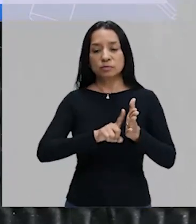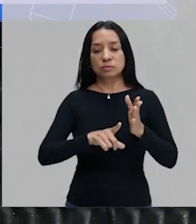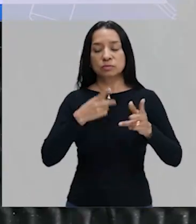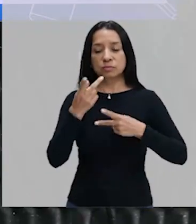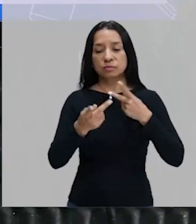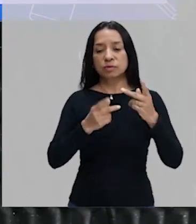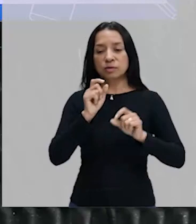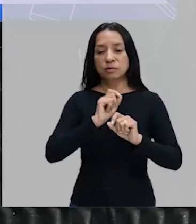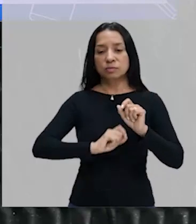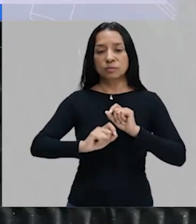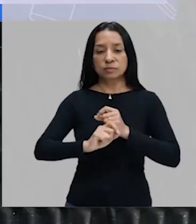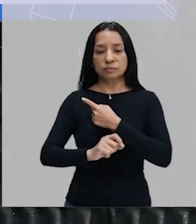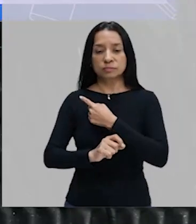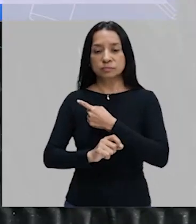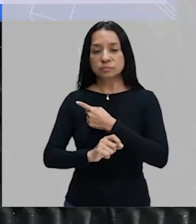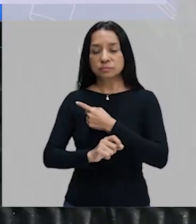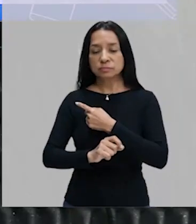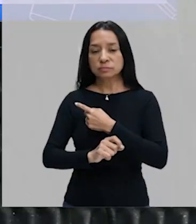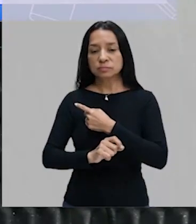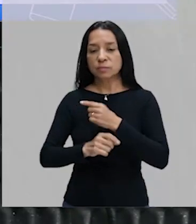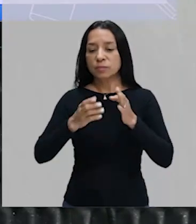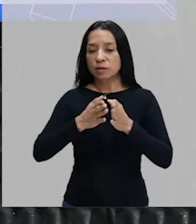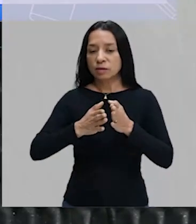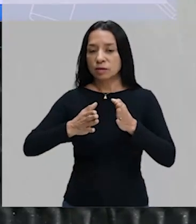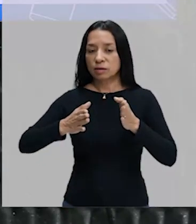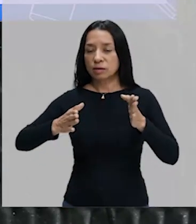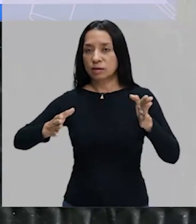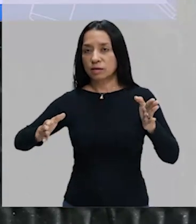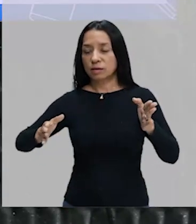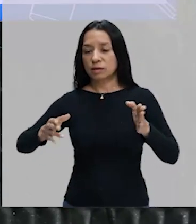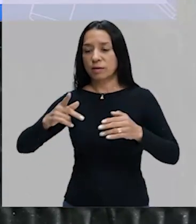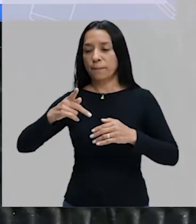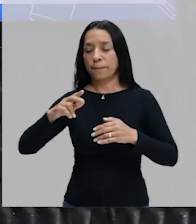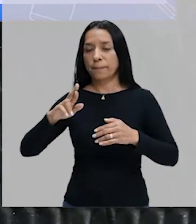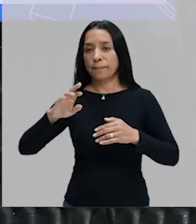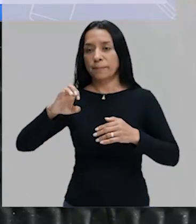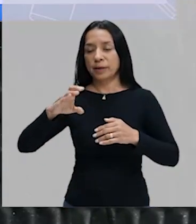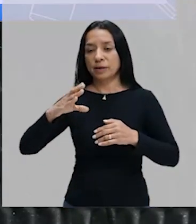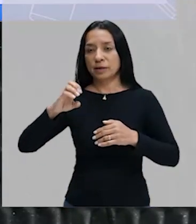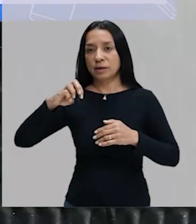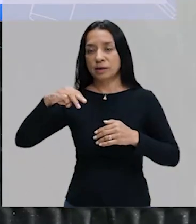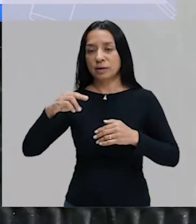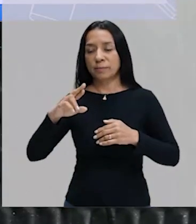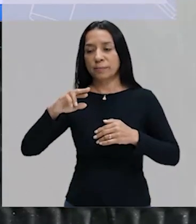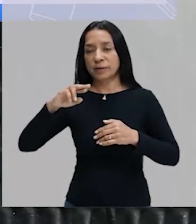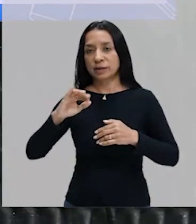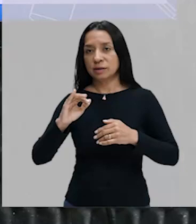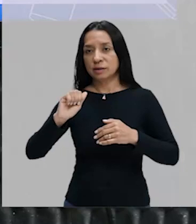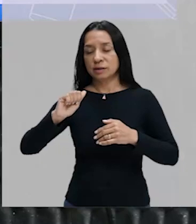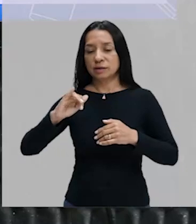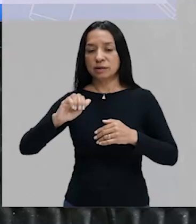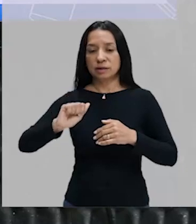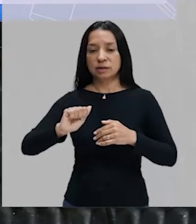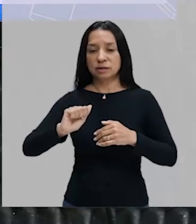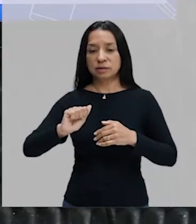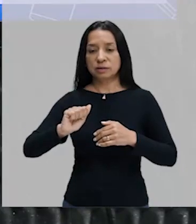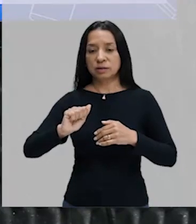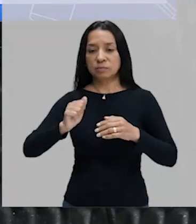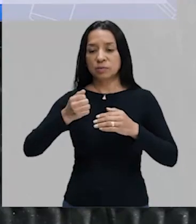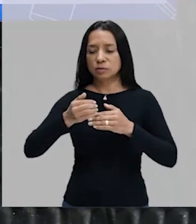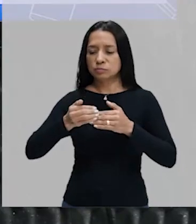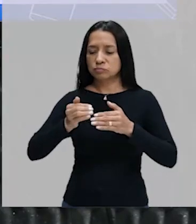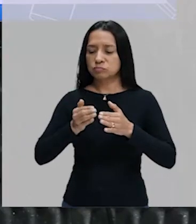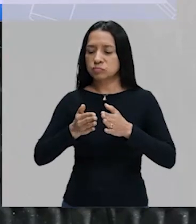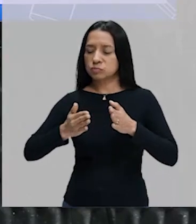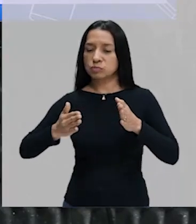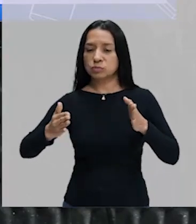era pré-cambriana é a mais longa da escala de tempo geológico. Ela abrange cerca de